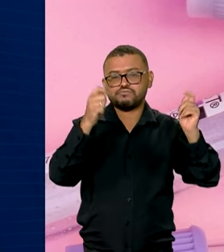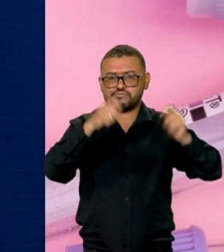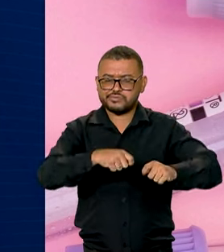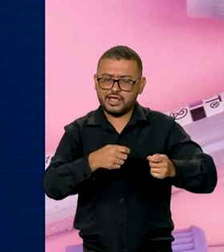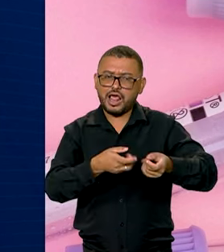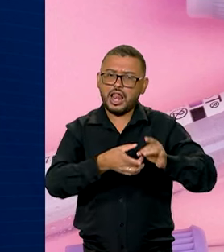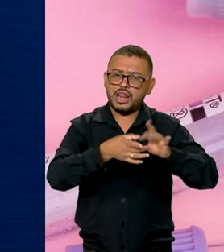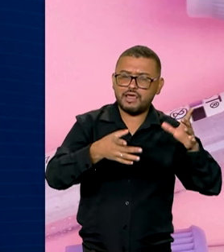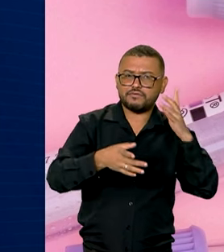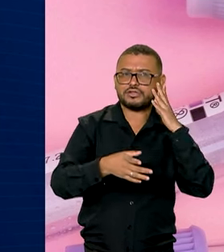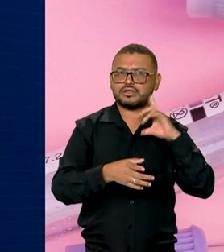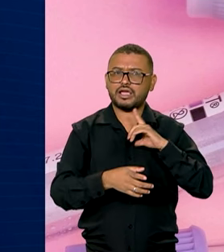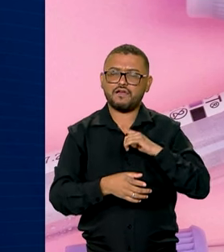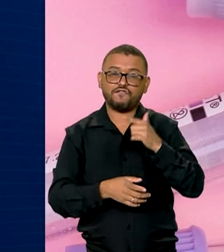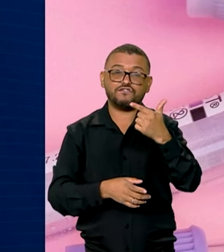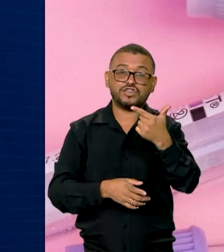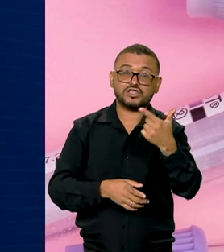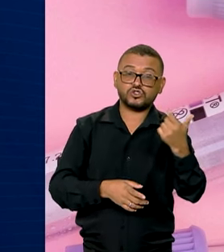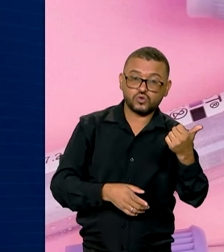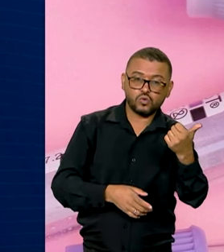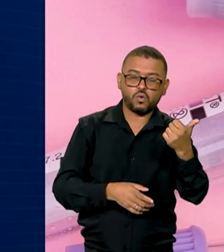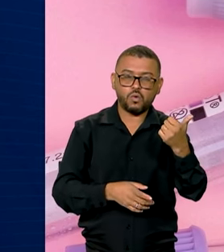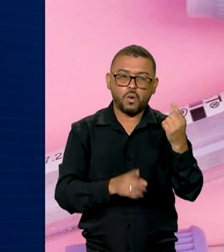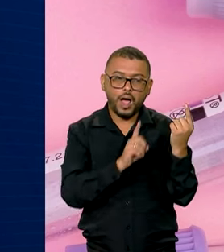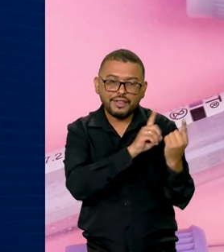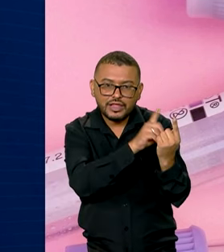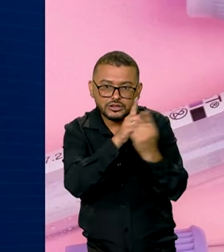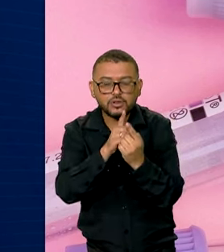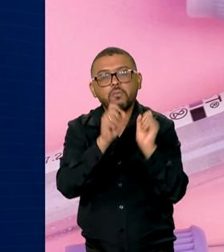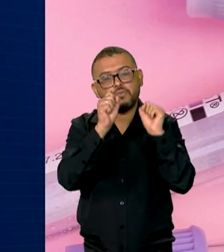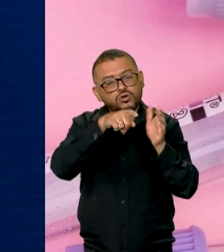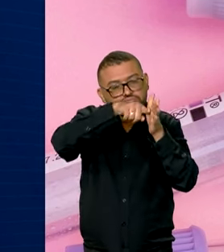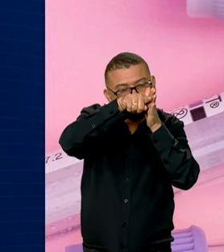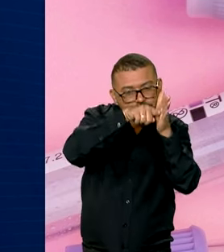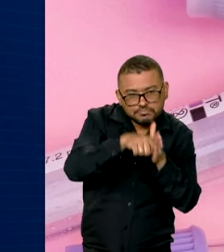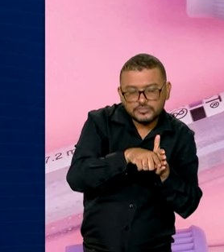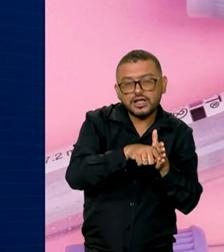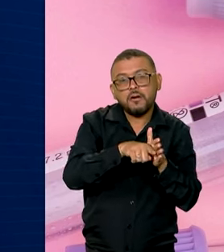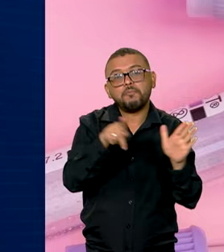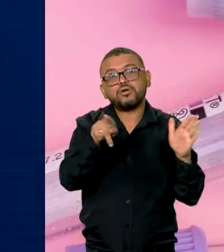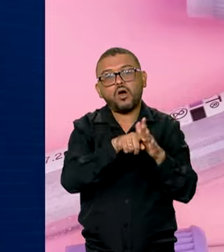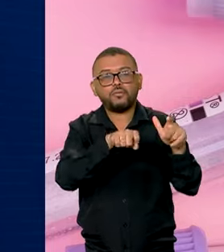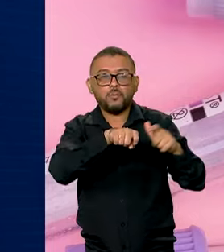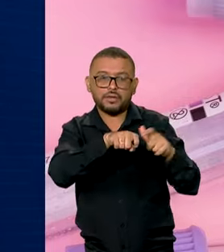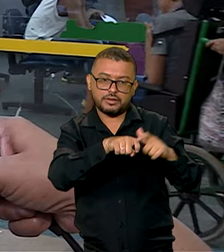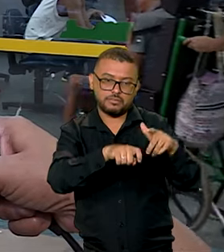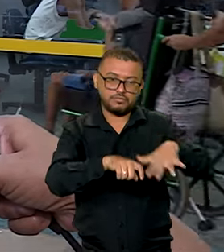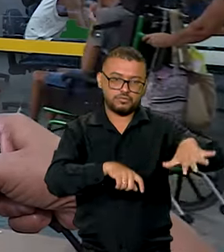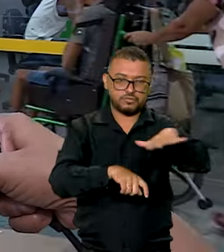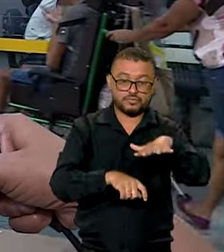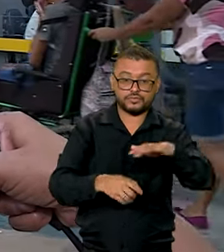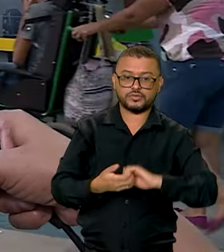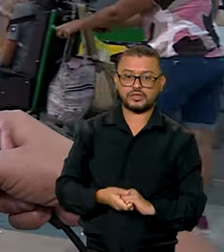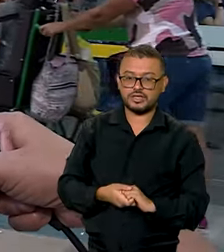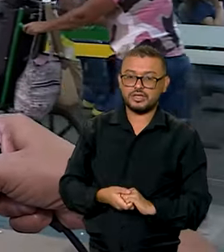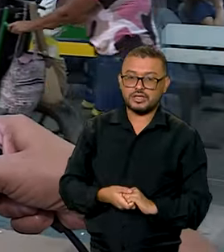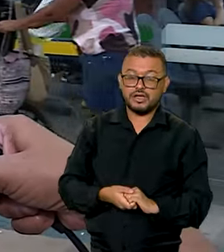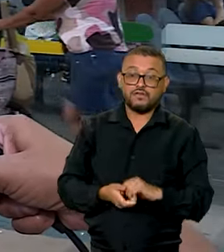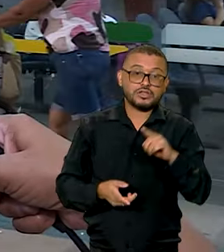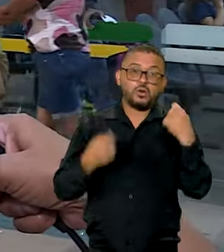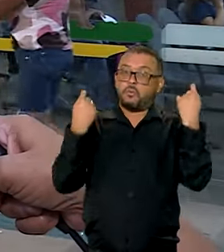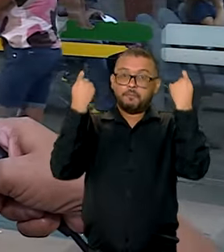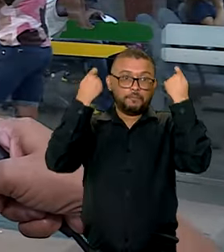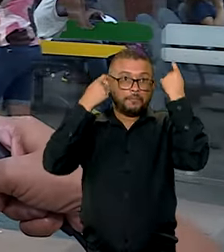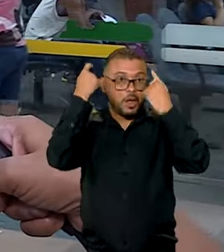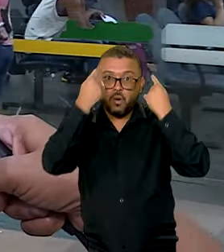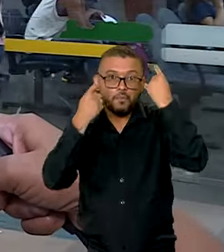disponibilizando 21 procedimentos entre consultas e exames para a população. Tem uma coisa a menos para você se